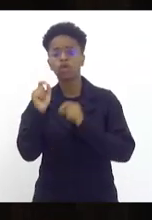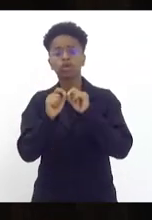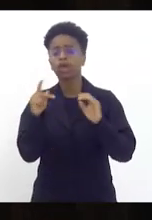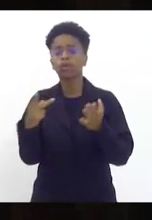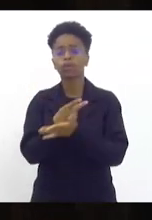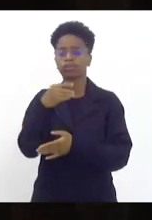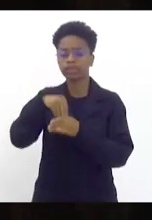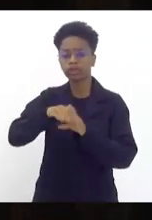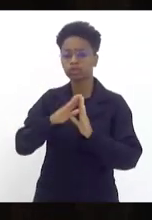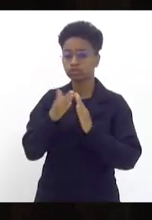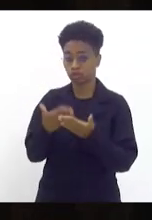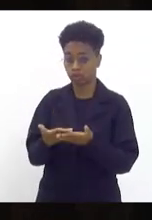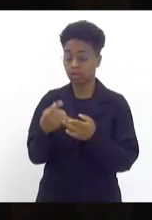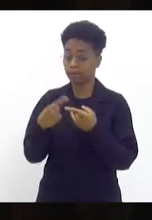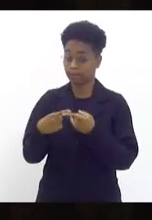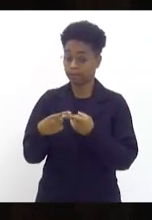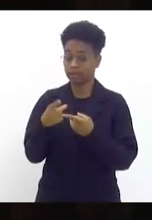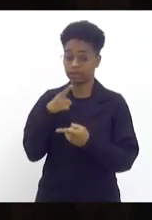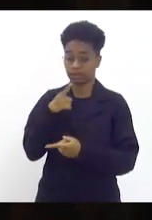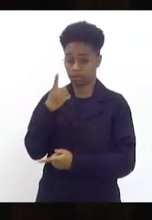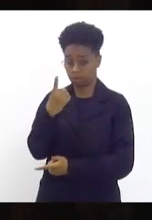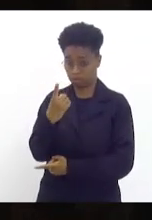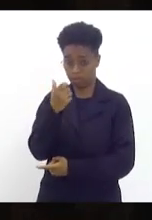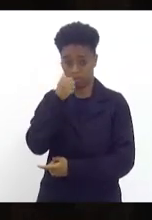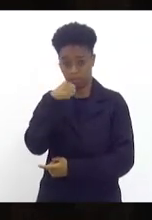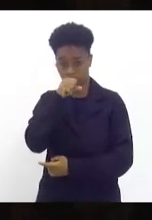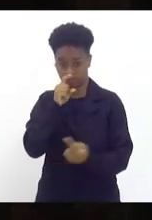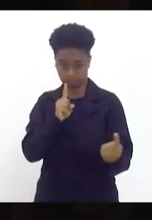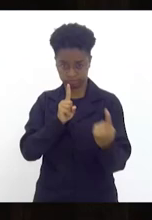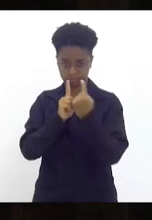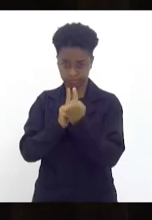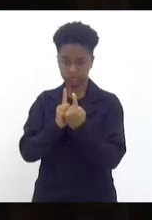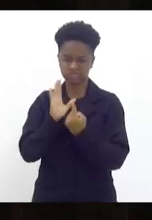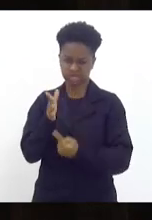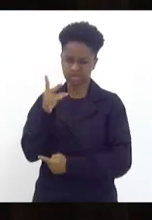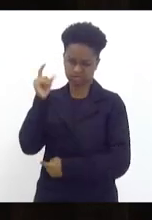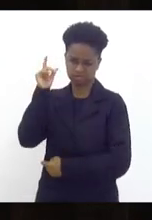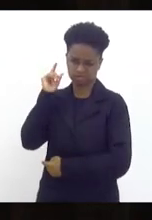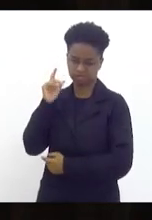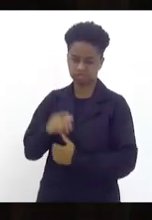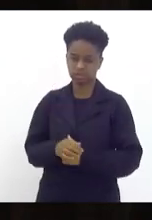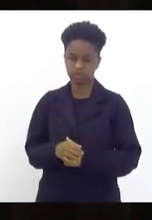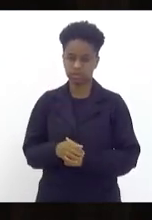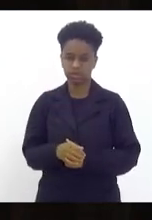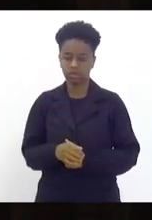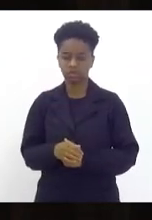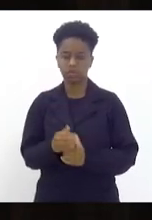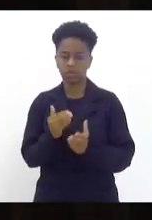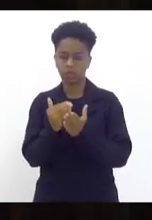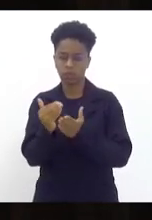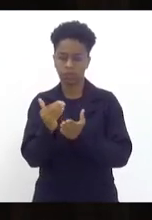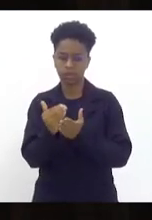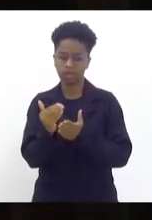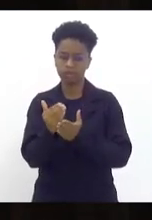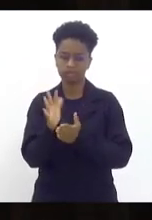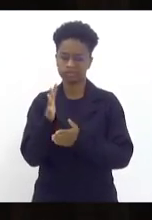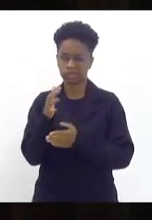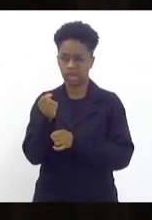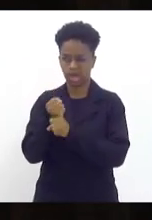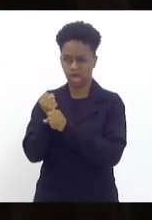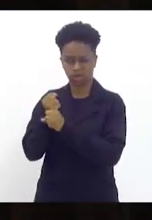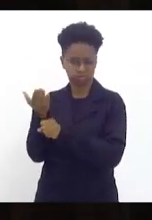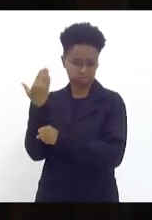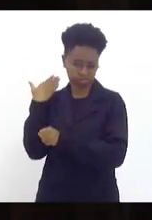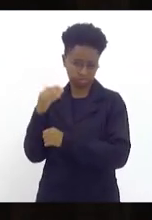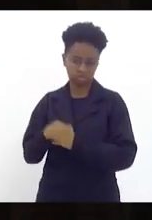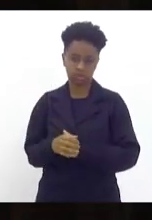escola, o que tem. Outro dia, uma mãe que veio, já faz tempo, um pouquinho, bem no começo, assim, né, uns anos atrás,